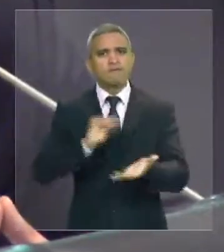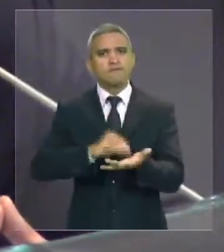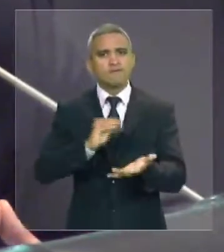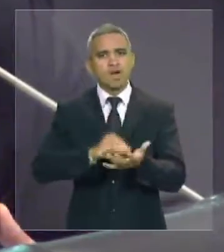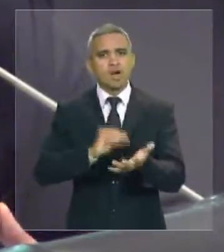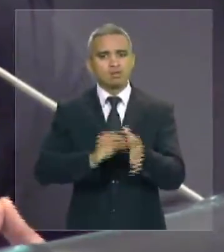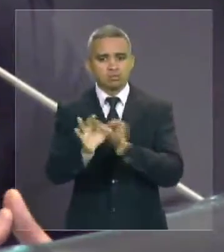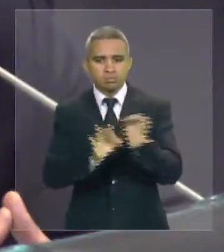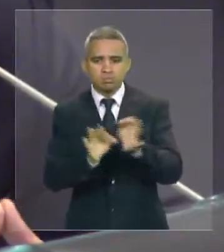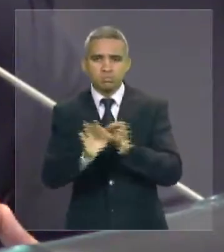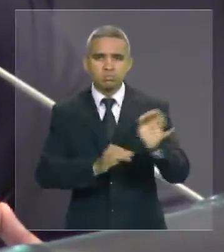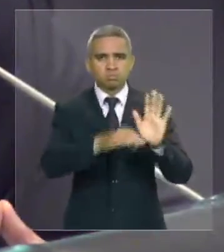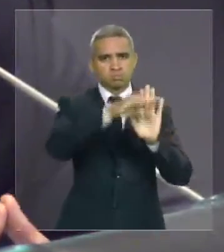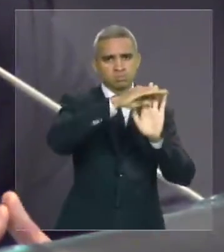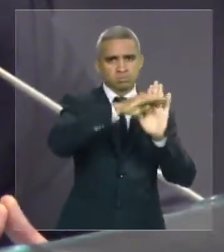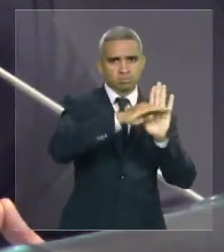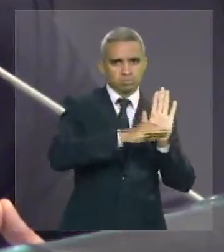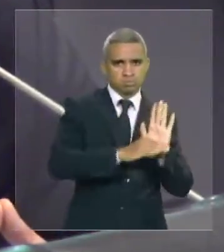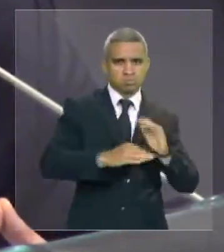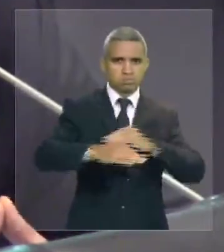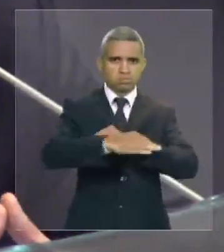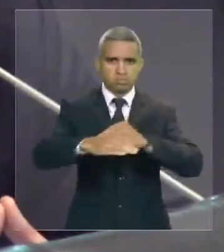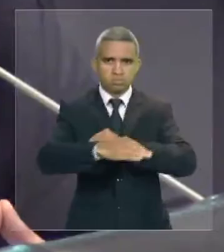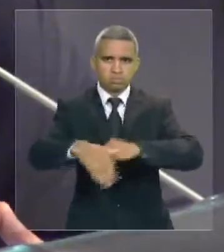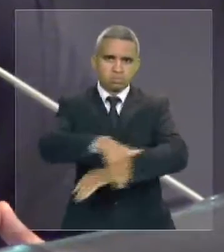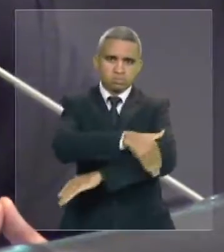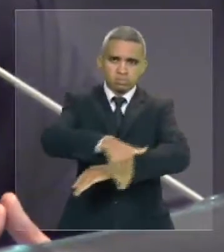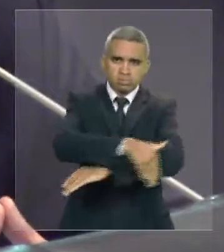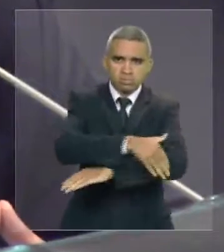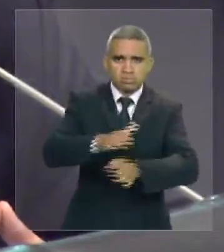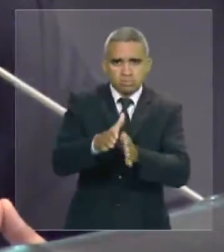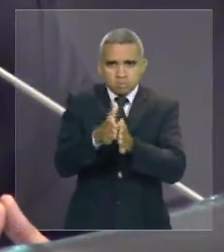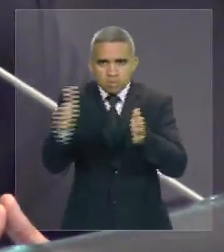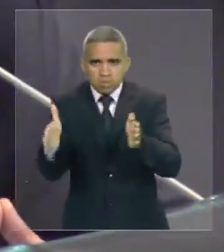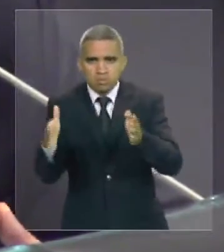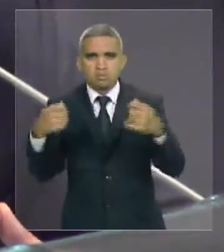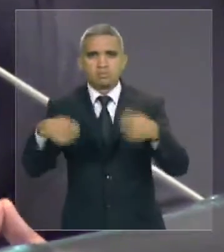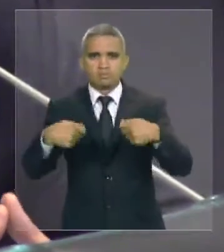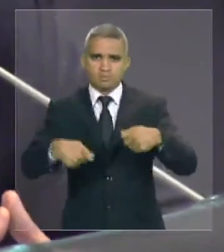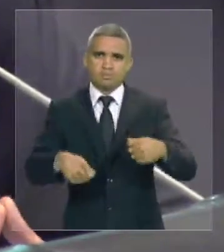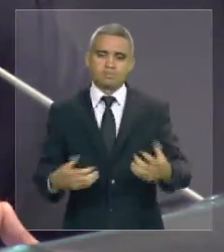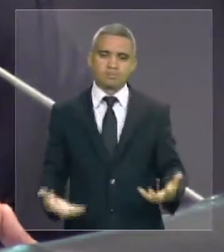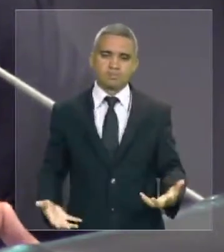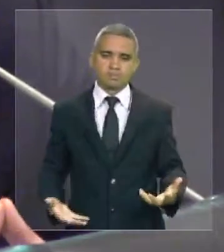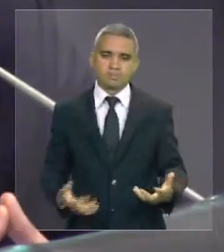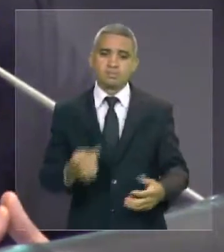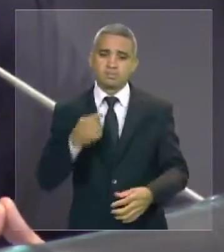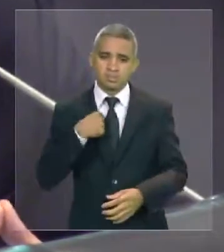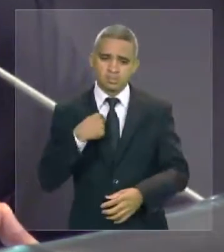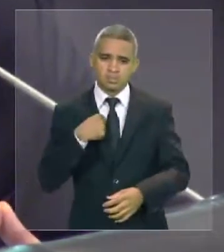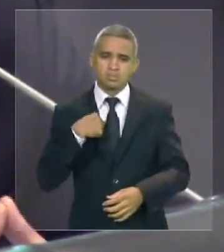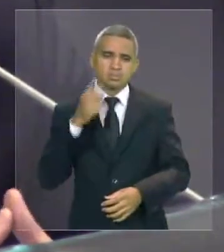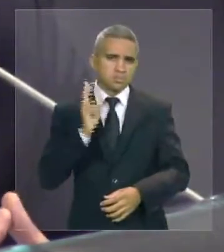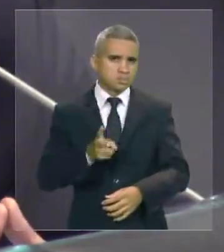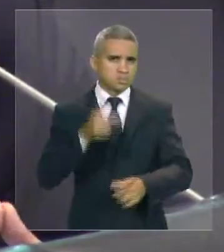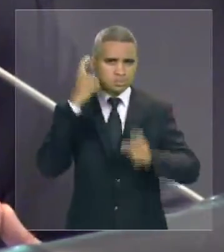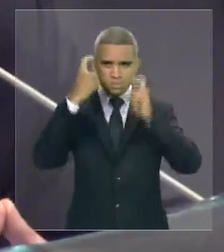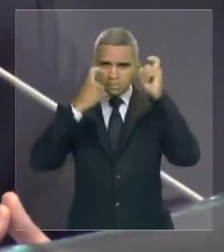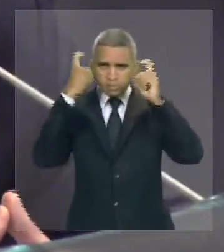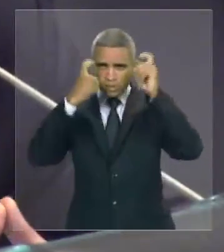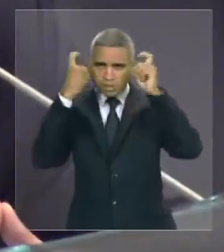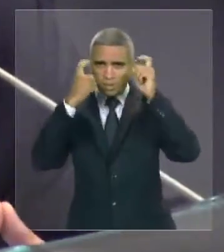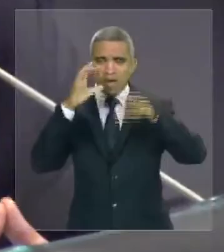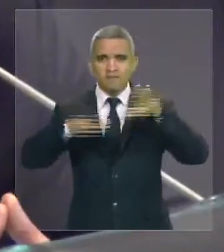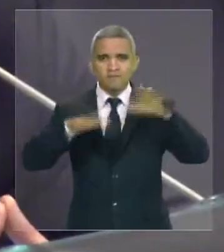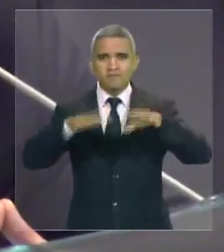E eu sempre tenho essa preocupação com o usuário de transporte coletivo, deputado Otelino. Quando o Sampaio tem jogo 10